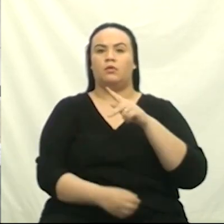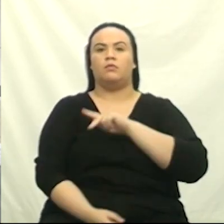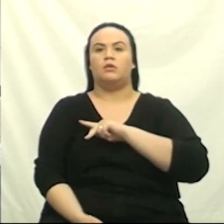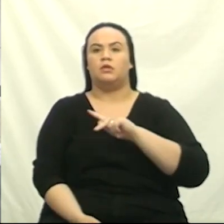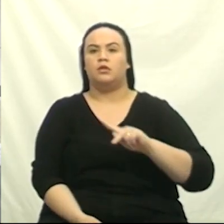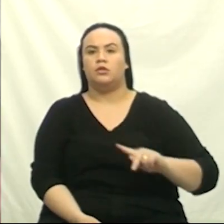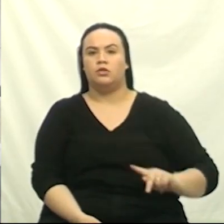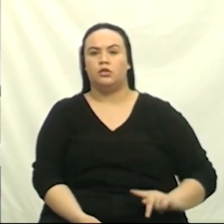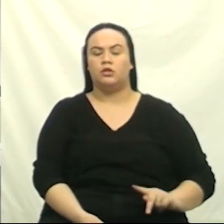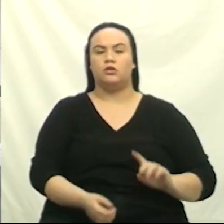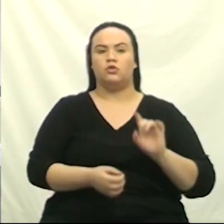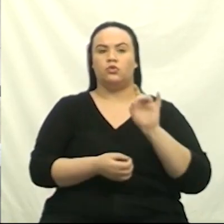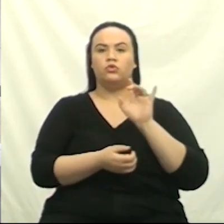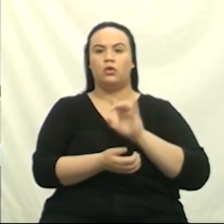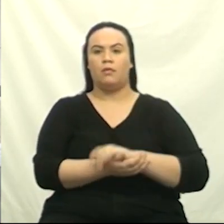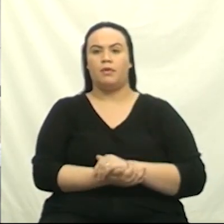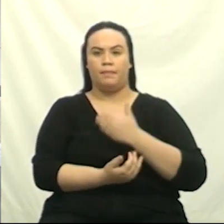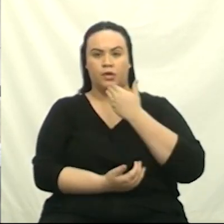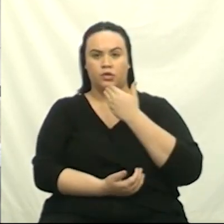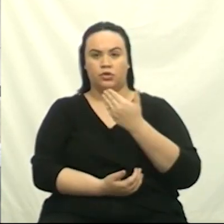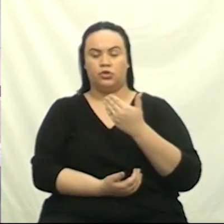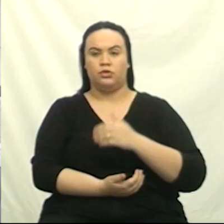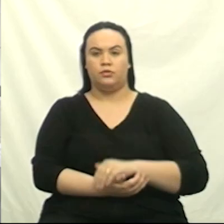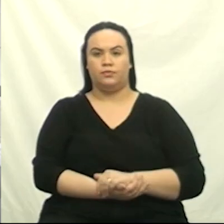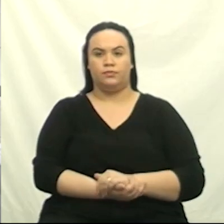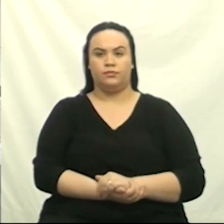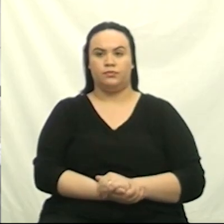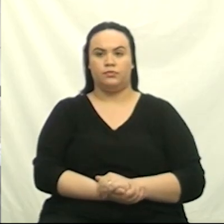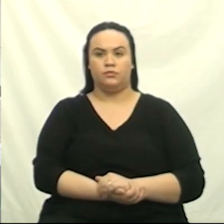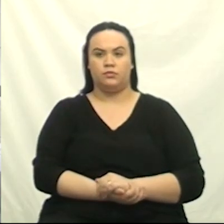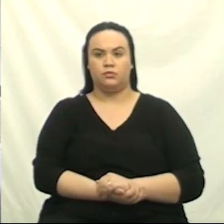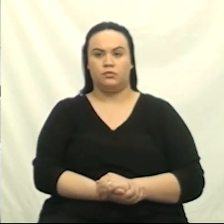apenas para solicitar o adiamento do